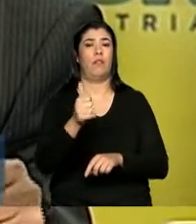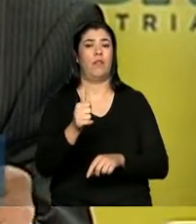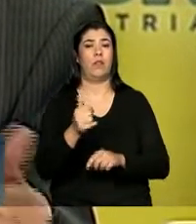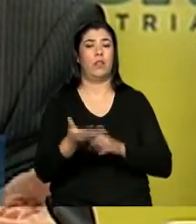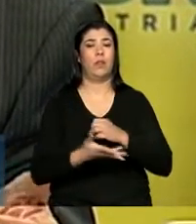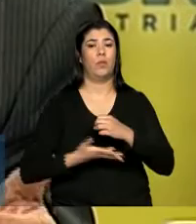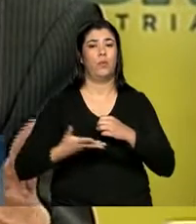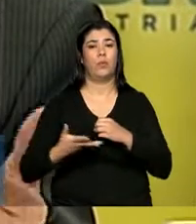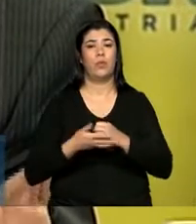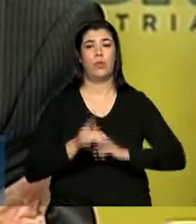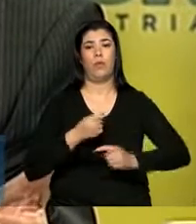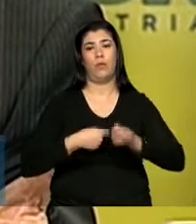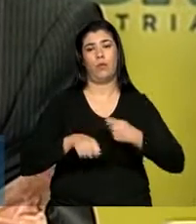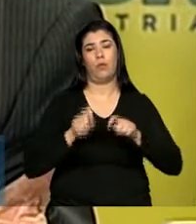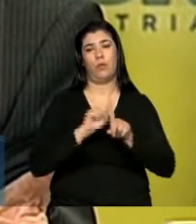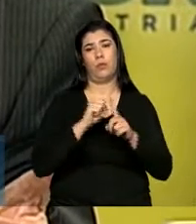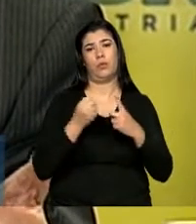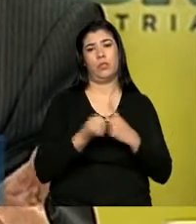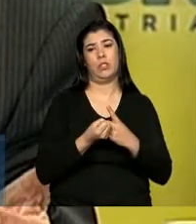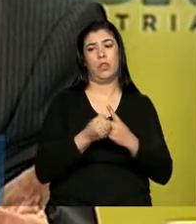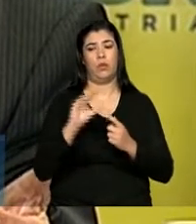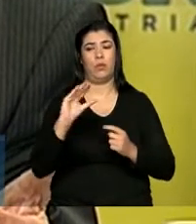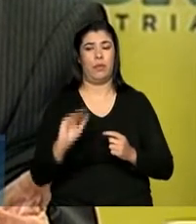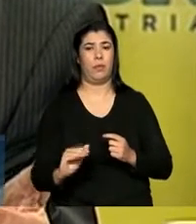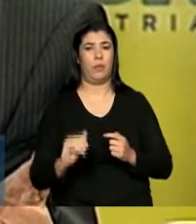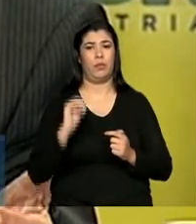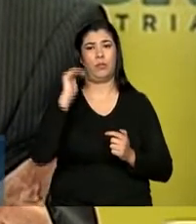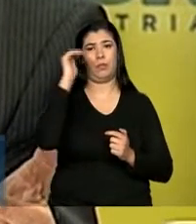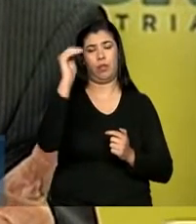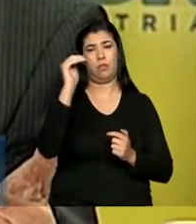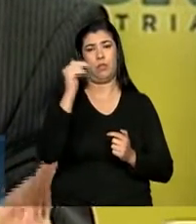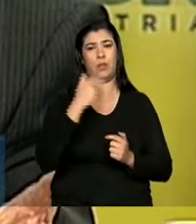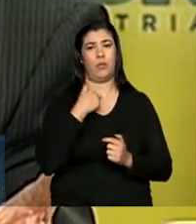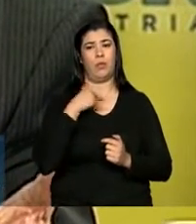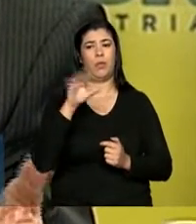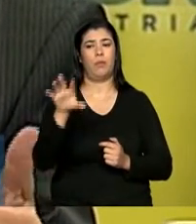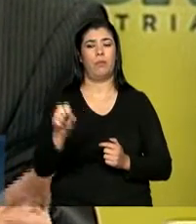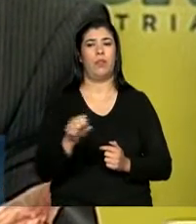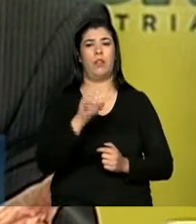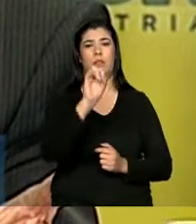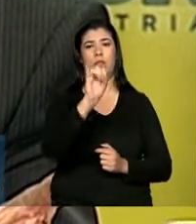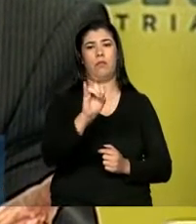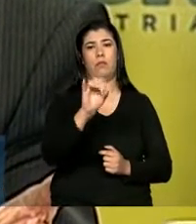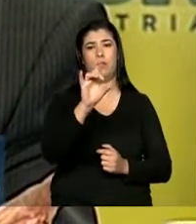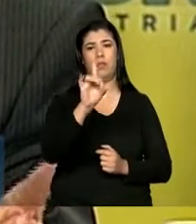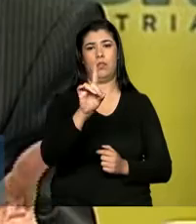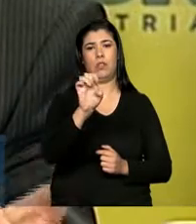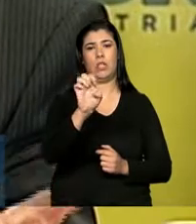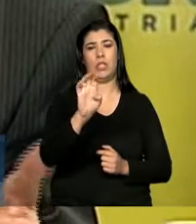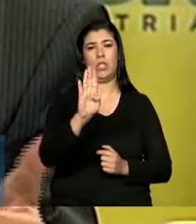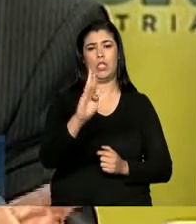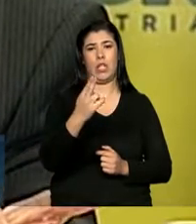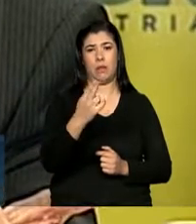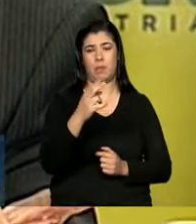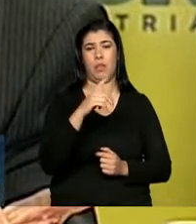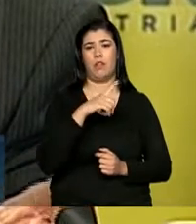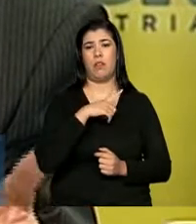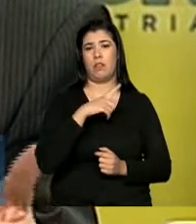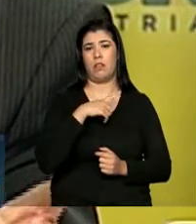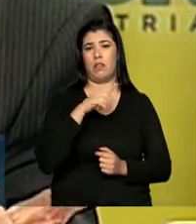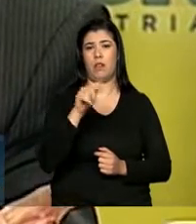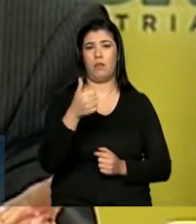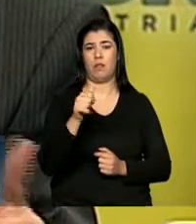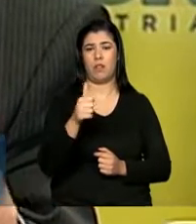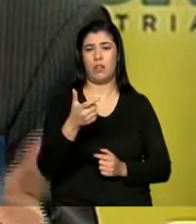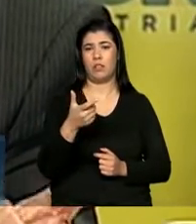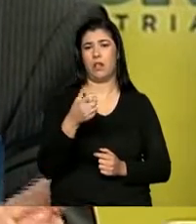Então, mas o que não dá para fazer é para pegar simplesmente o IDEB ruim e pensar que um IDEB baixo, um IDEB muito baixo,